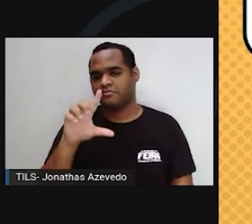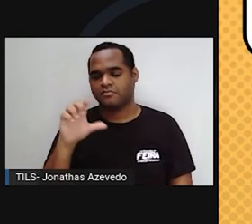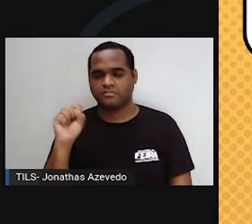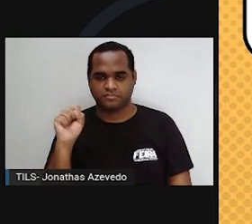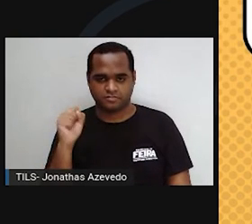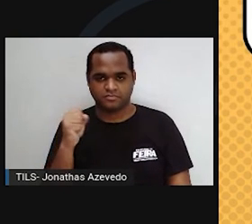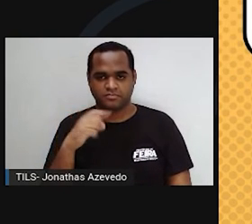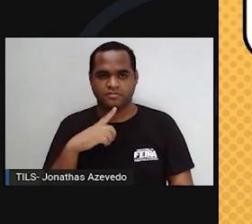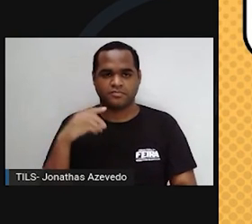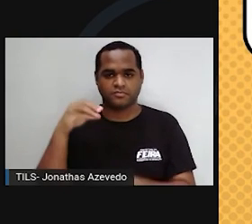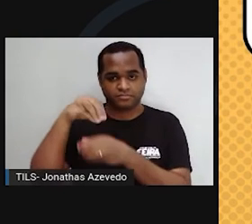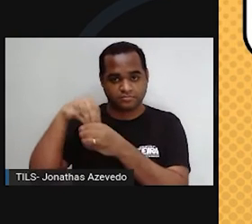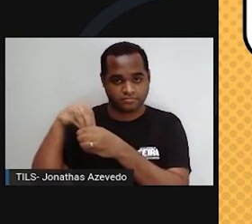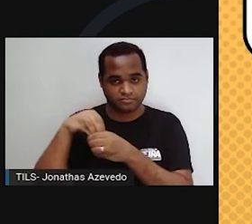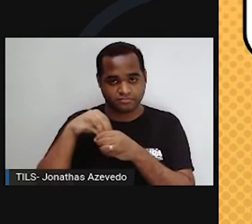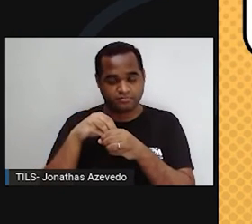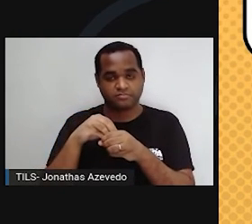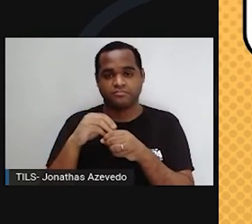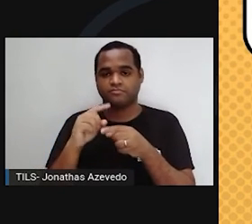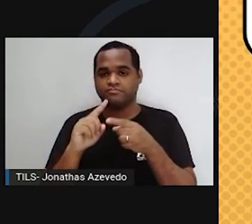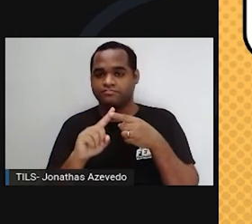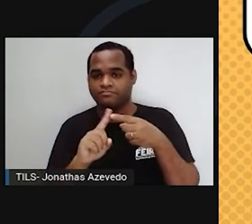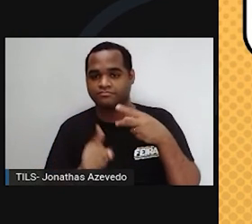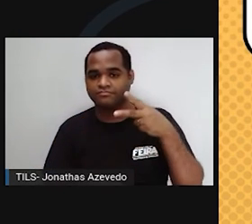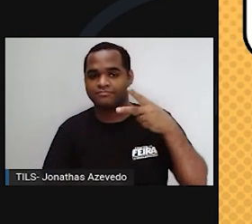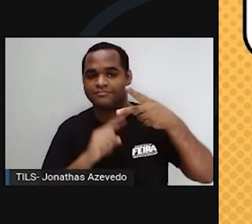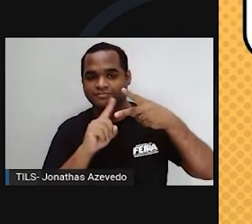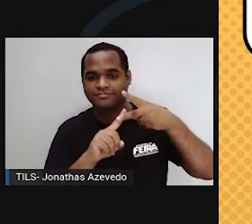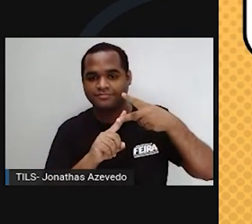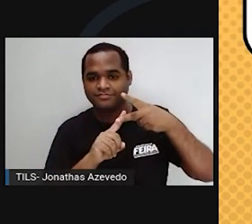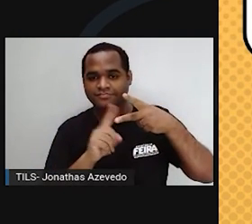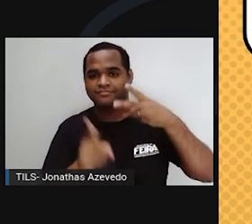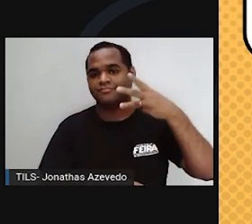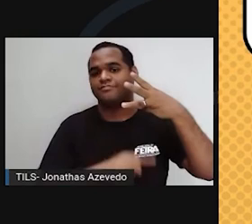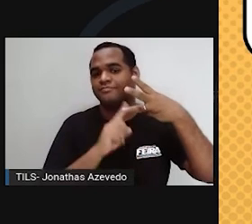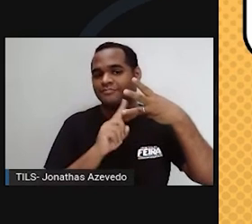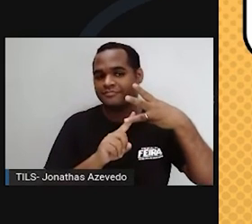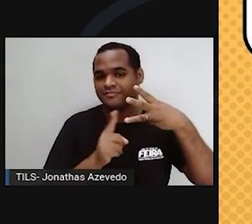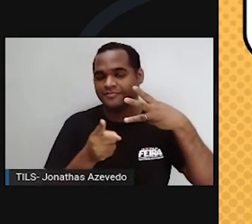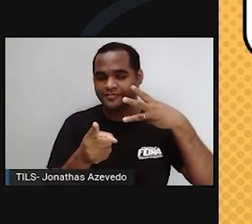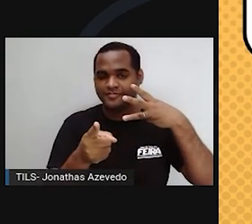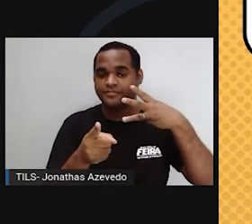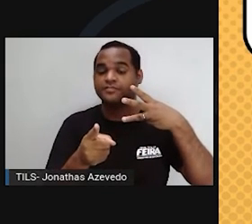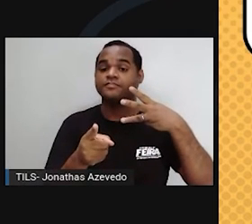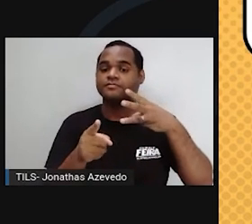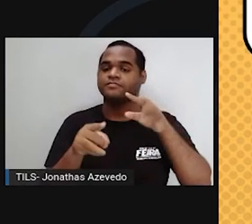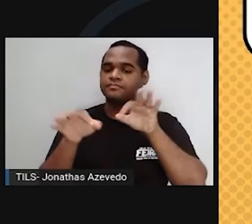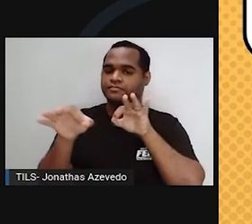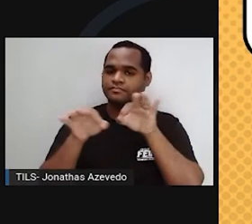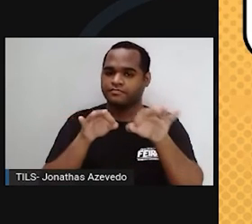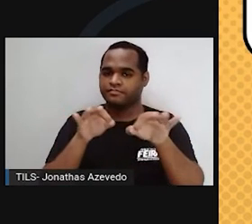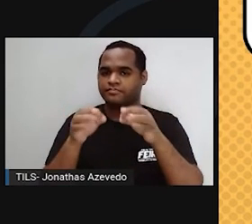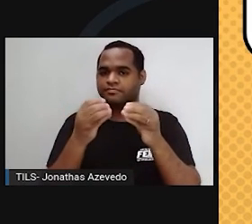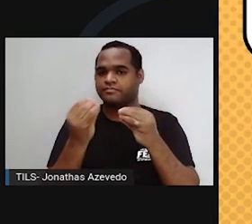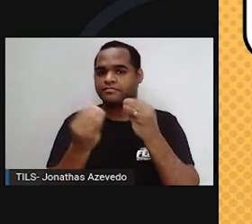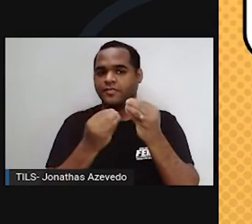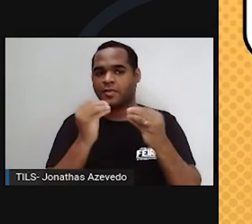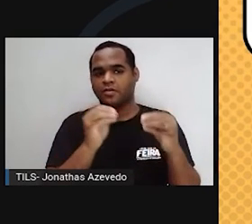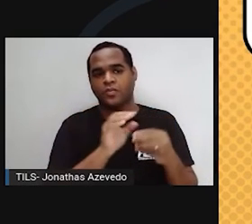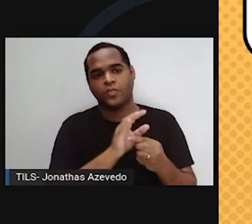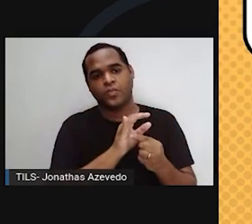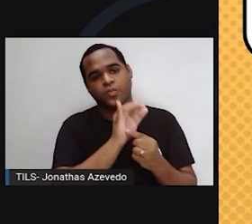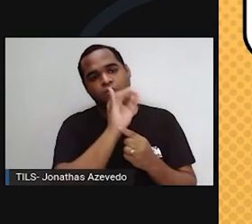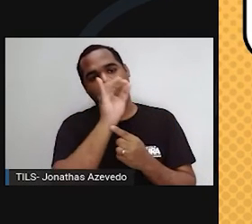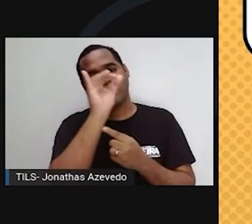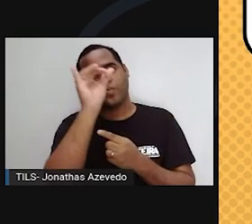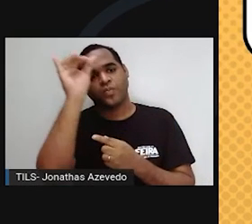os astronautas Frank Borman, James Lovell e William Anders, faz um voo circundando a Lua.